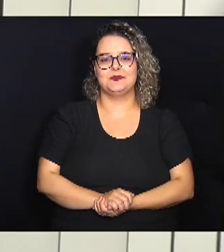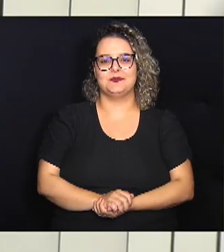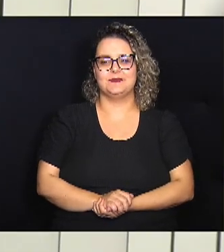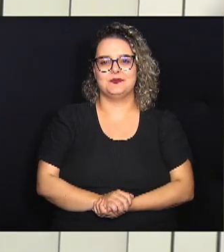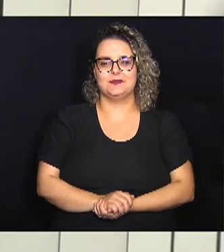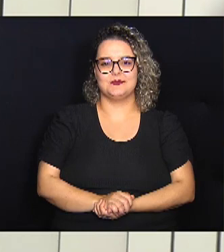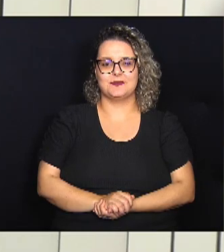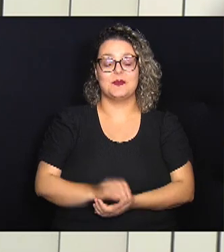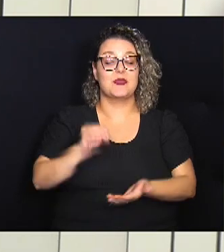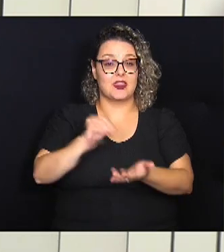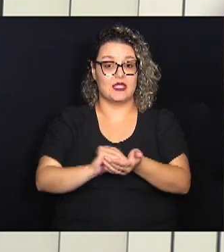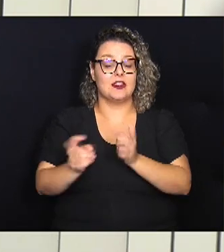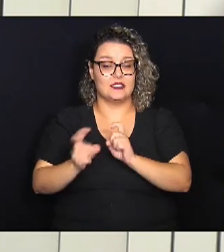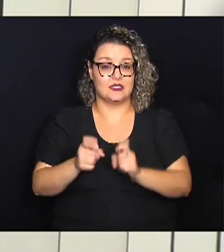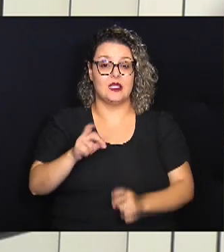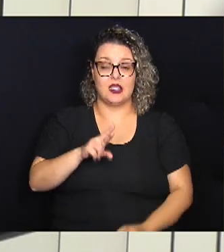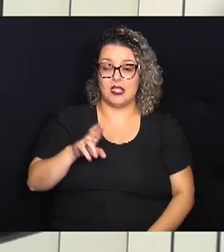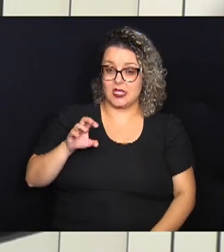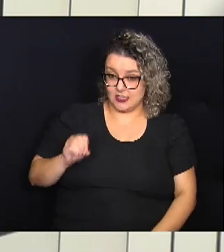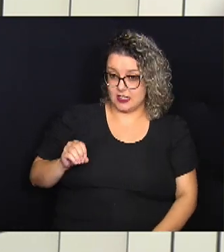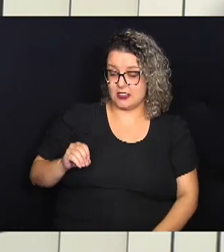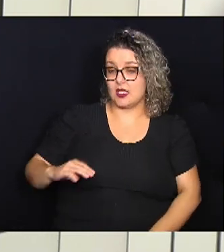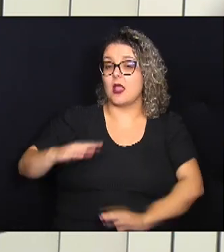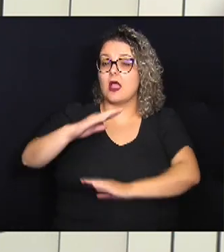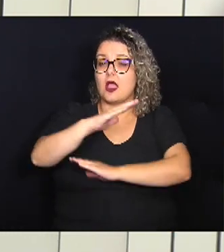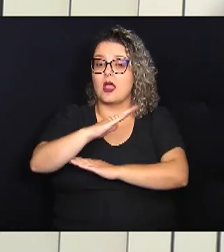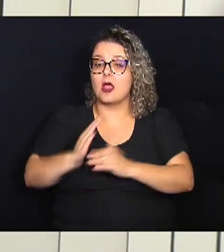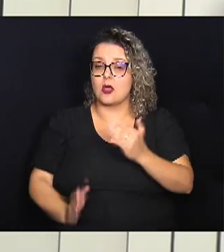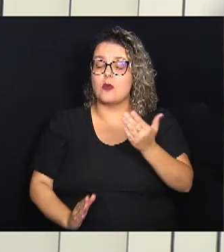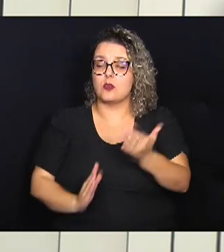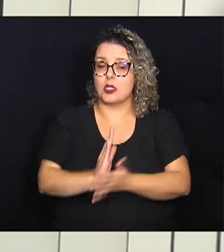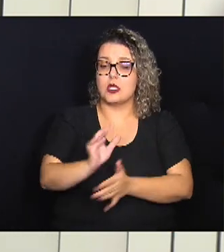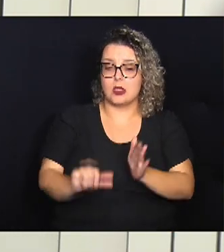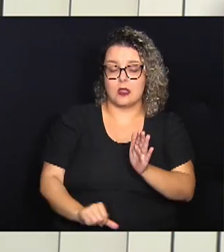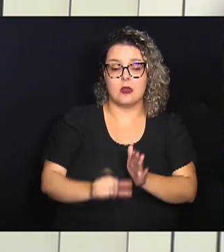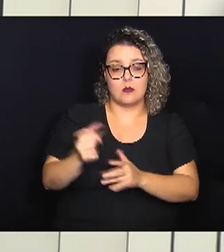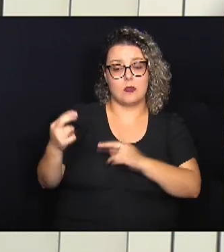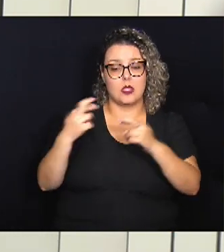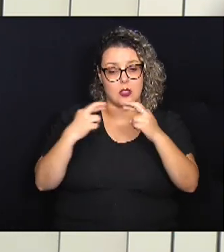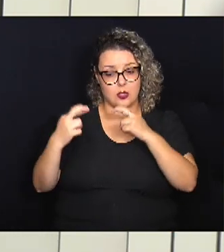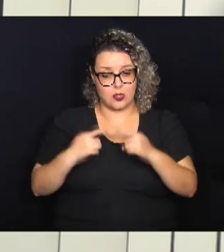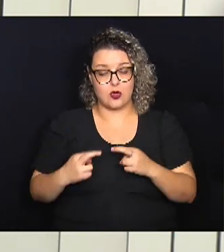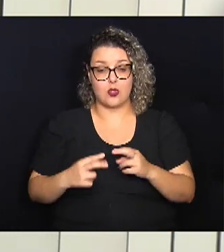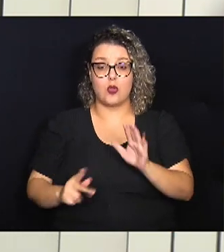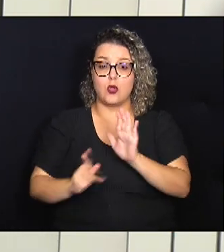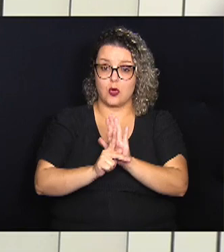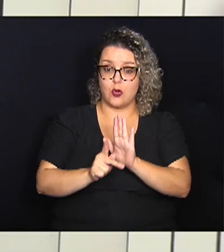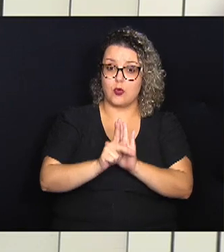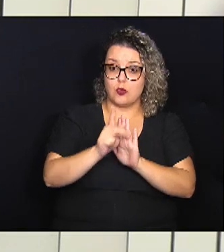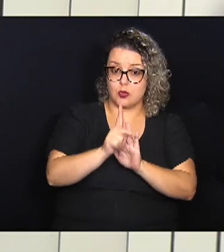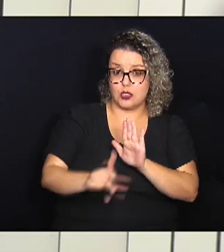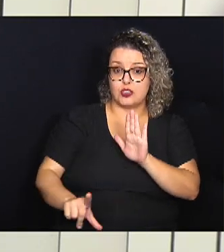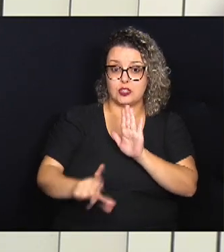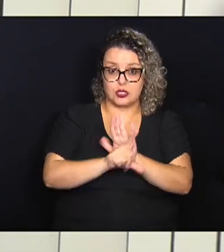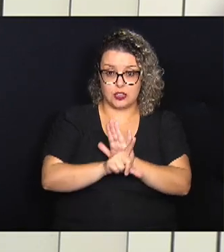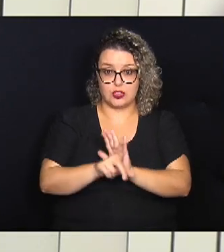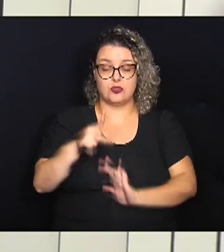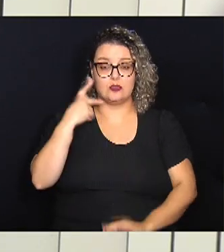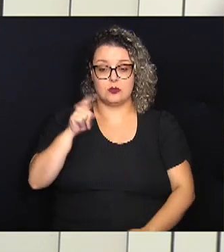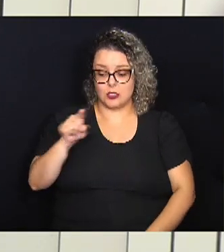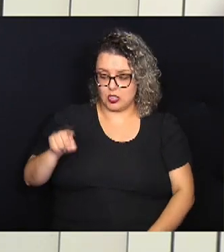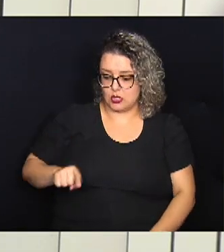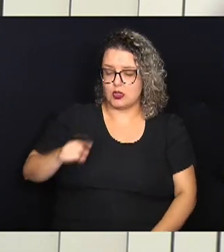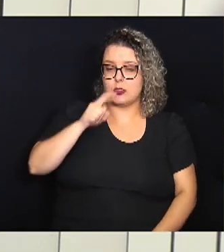Olha, na última reunião ordinária, a Câmara aprovou em primeira análise o projeto de lei do vereador Zé Carlos